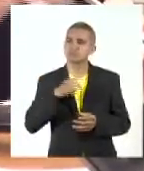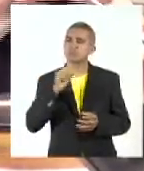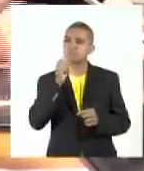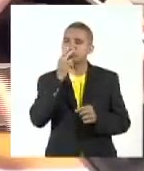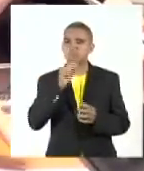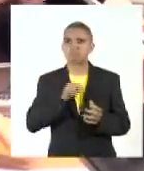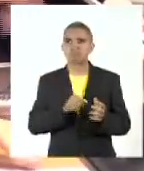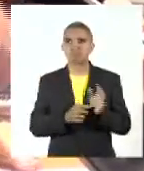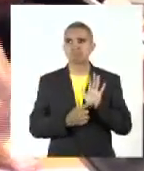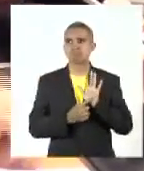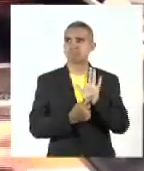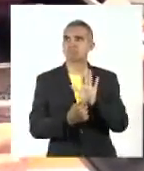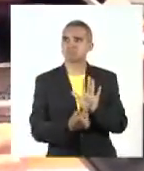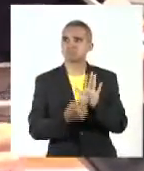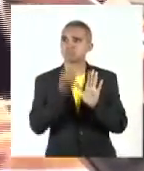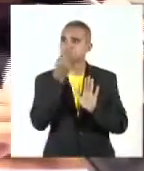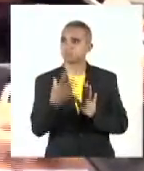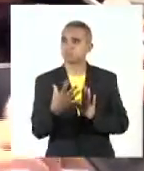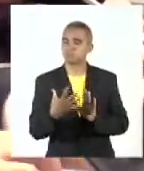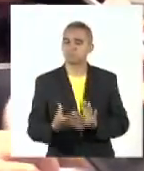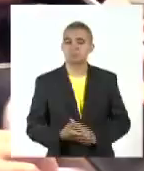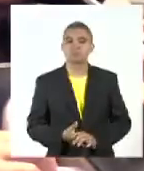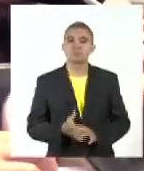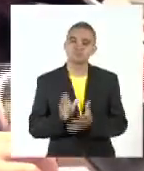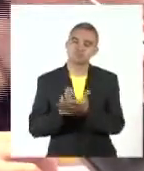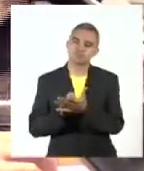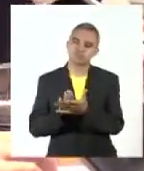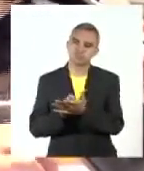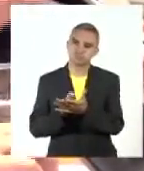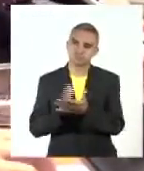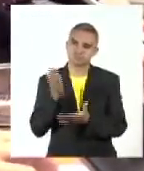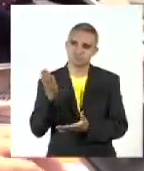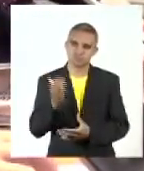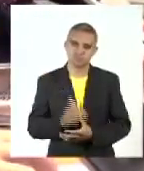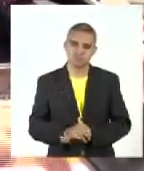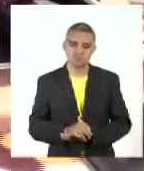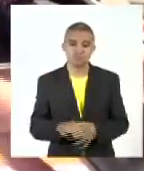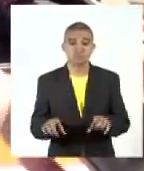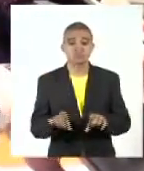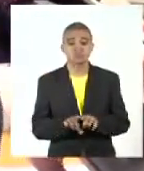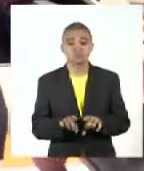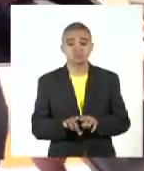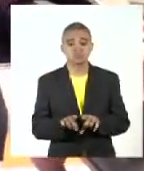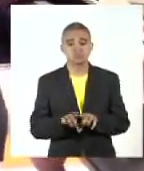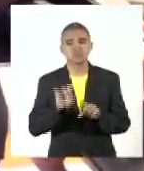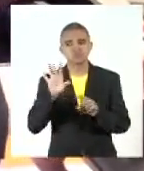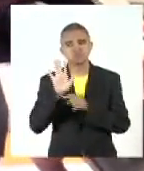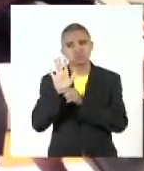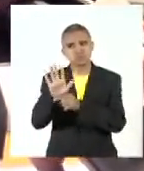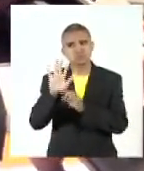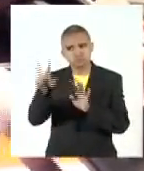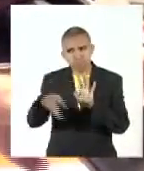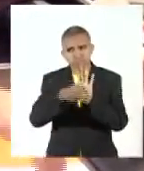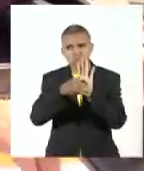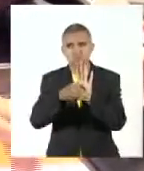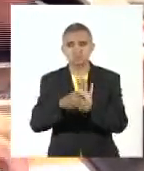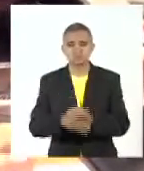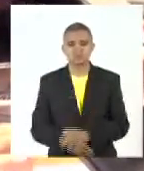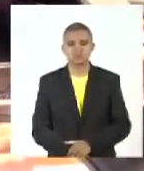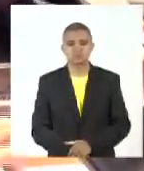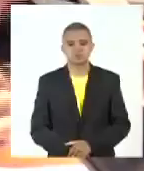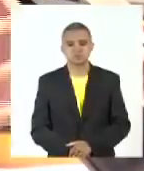significativamente nesse parlamento. Então, parabenizo Vossa Excelência e quero aqui só agregar algumas palavras